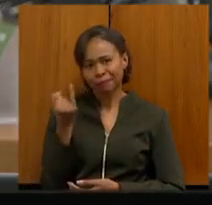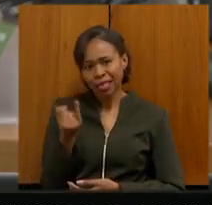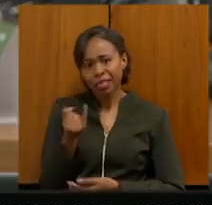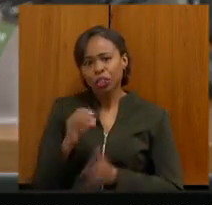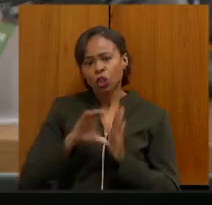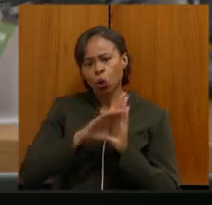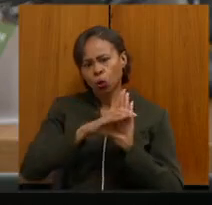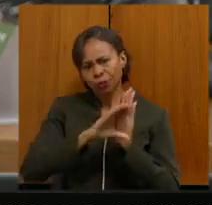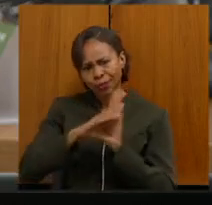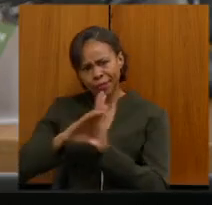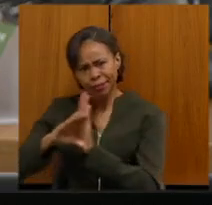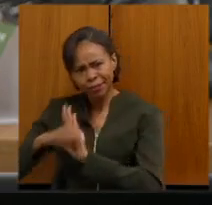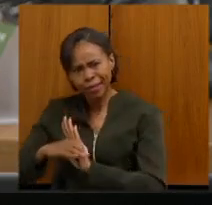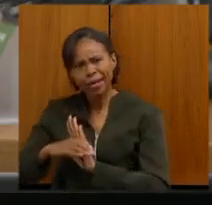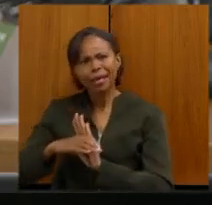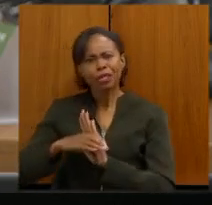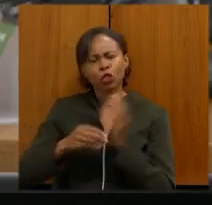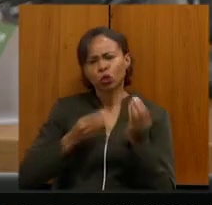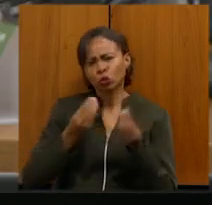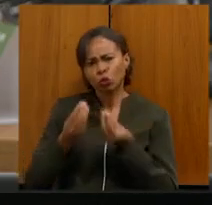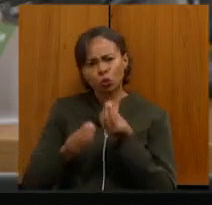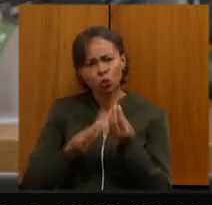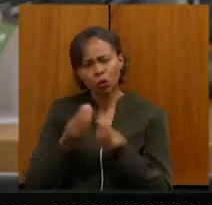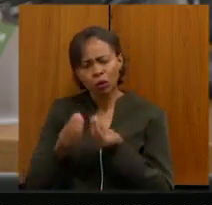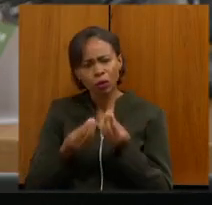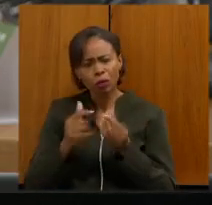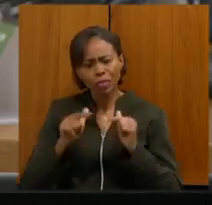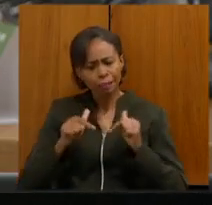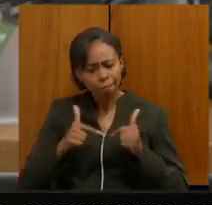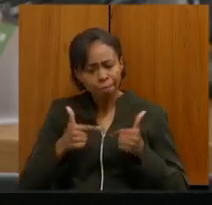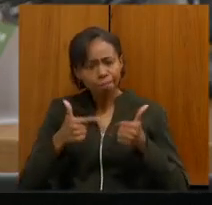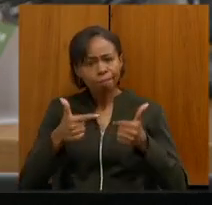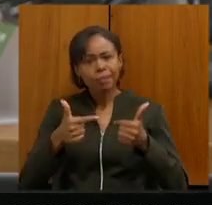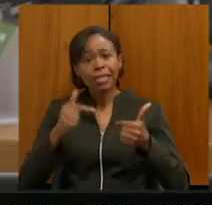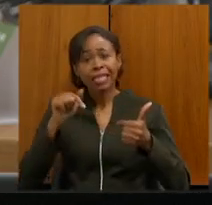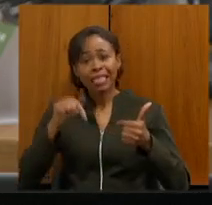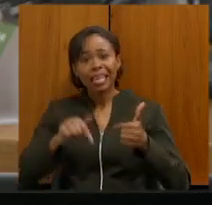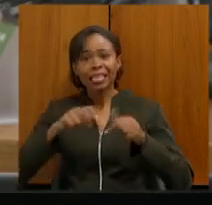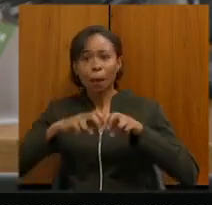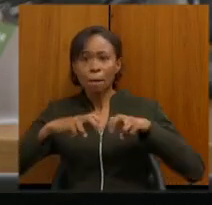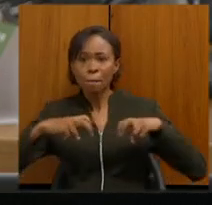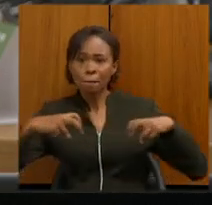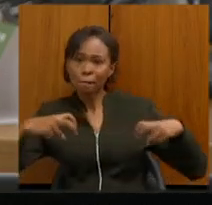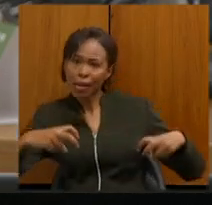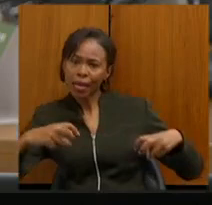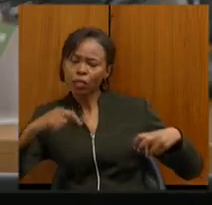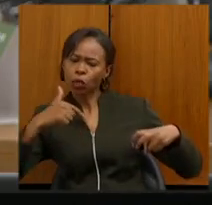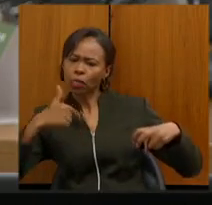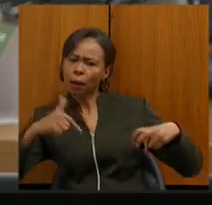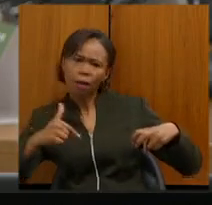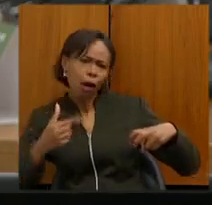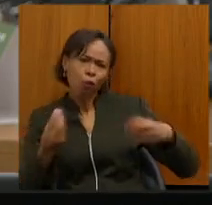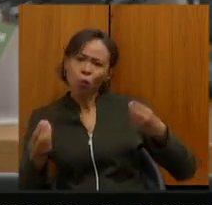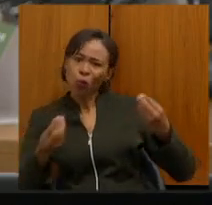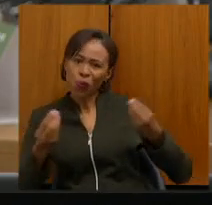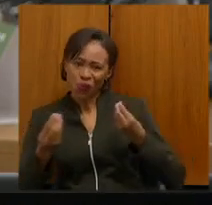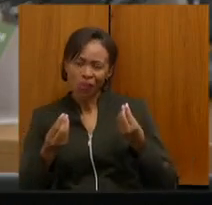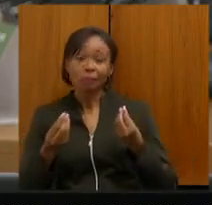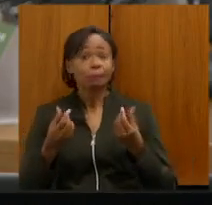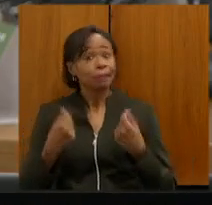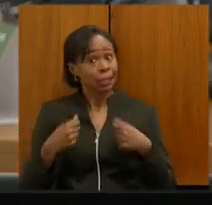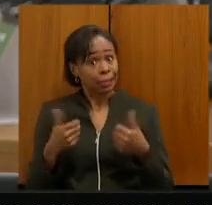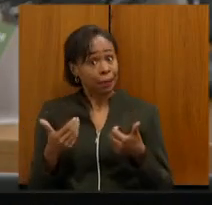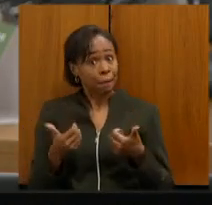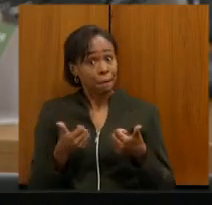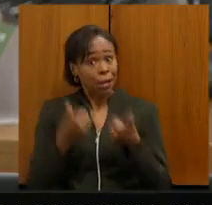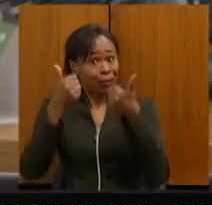conceituais né e organizativo de como que a gente faz o trabalho da mesa acontecer com o que temos que fazer um melhorar muito